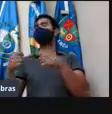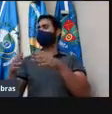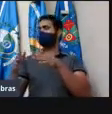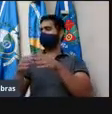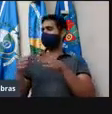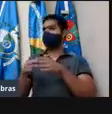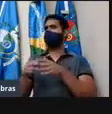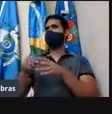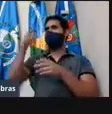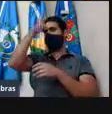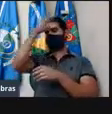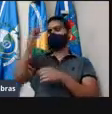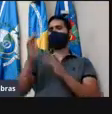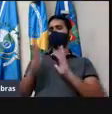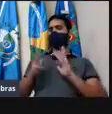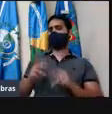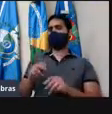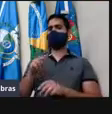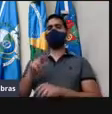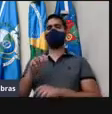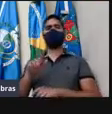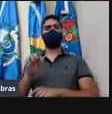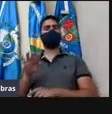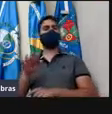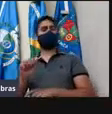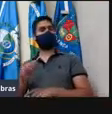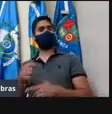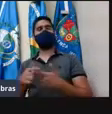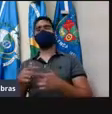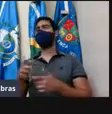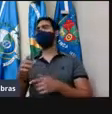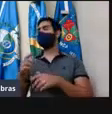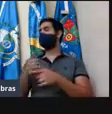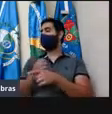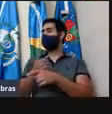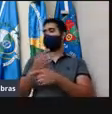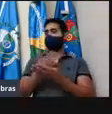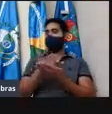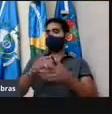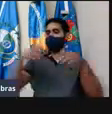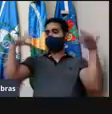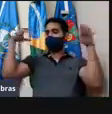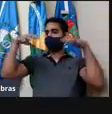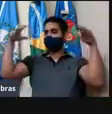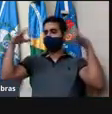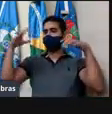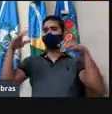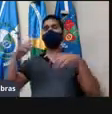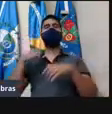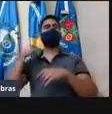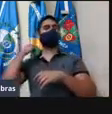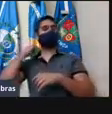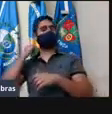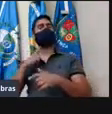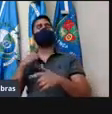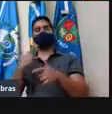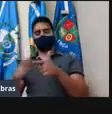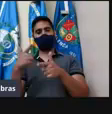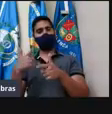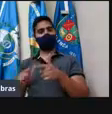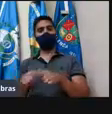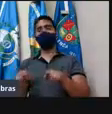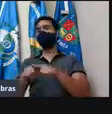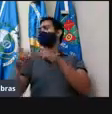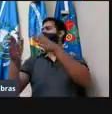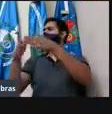para limpar as valetas, que as valetas estão bem em chuva e vem chegando o período da chuva aí, e vai dar problema. E pedir também